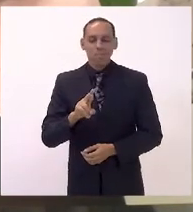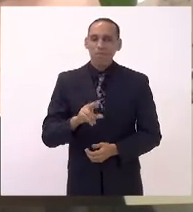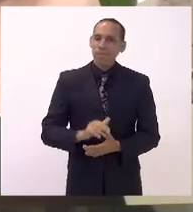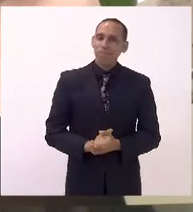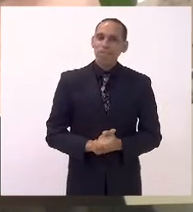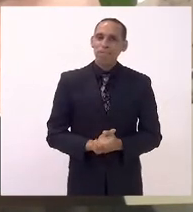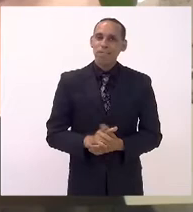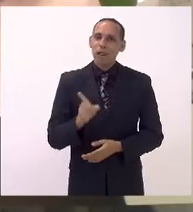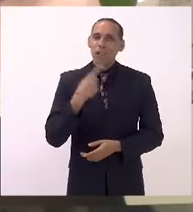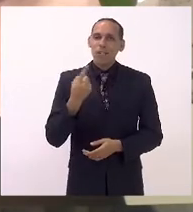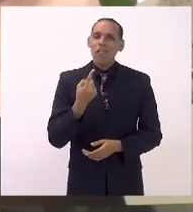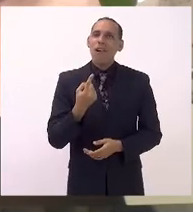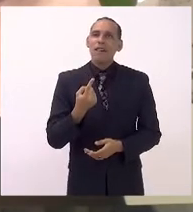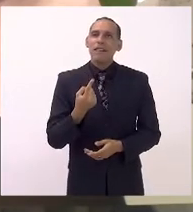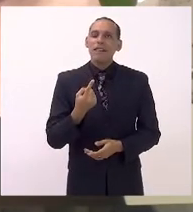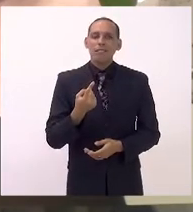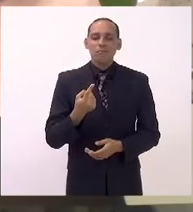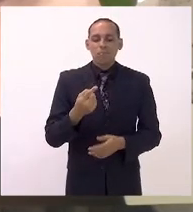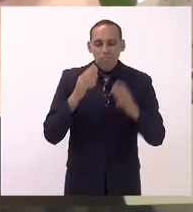escutando